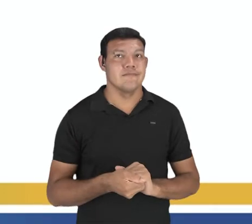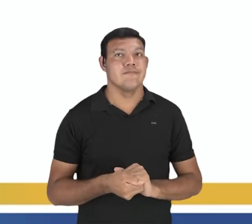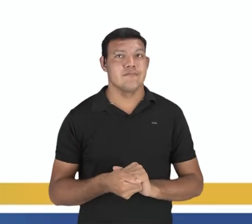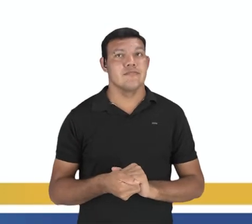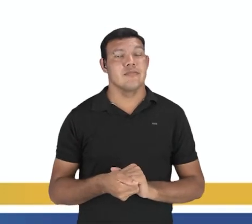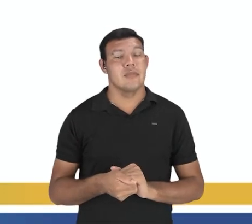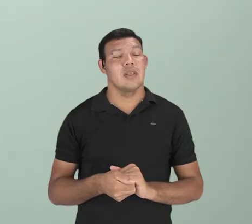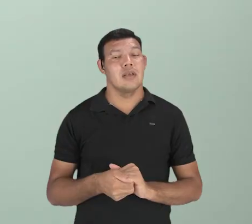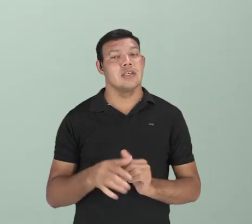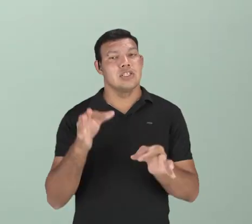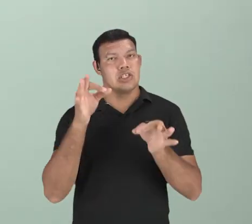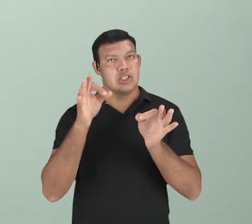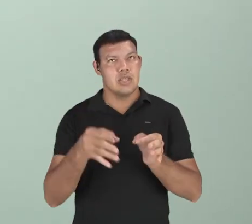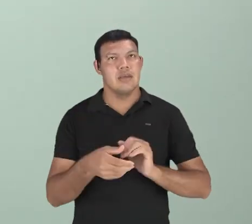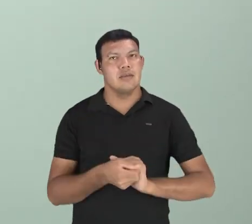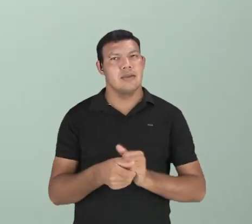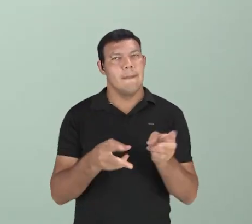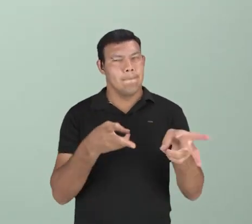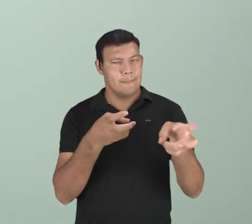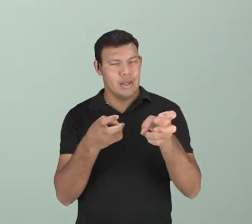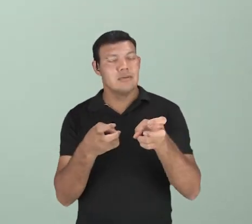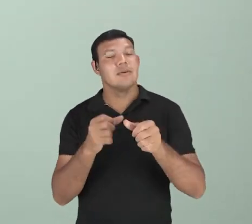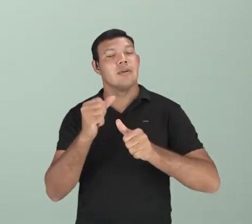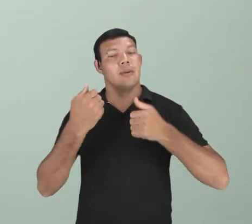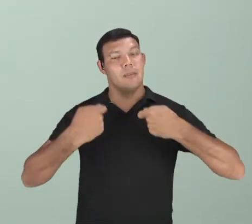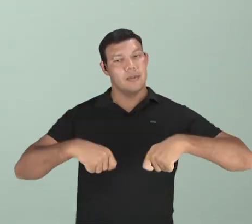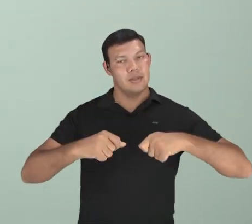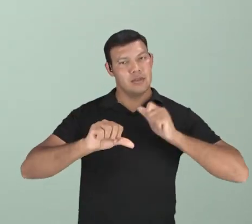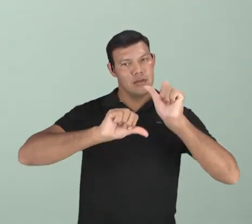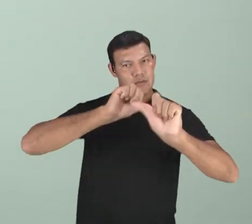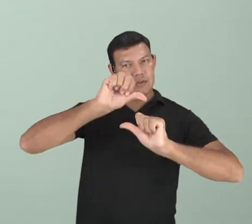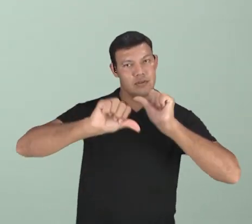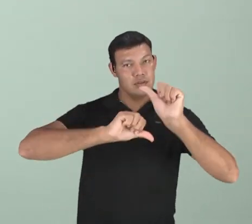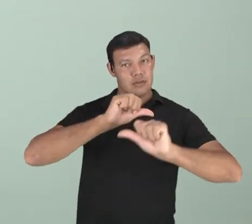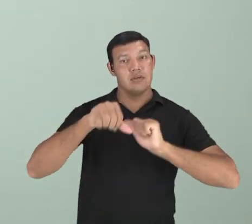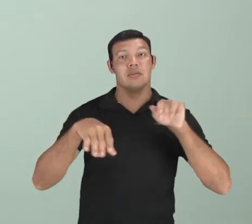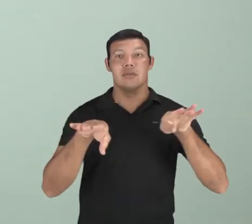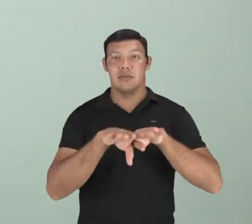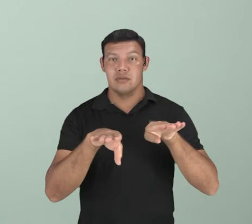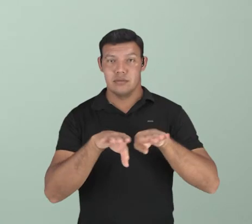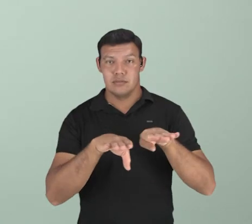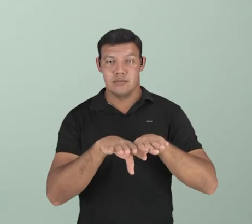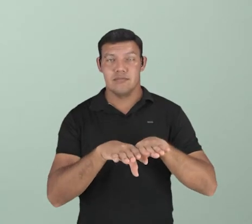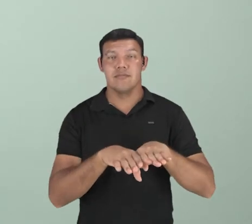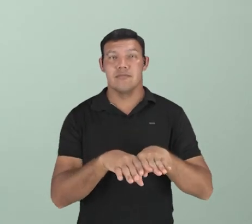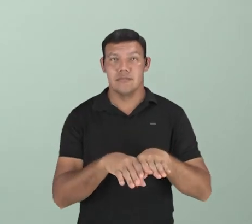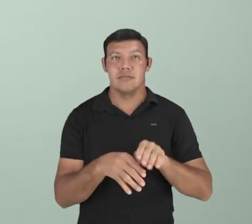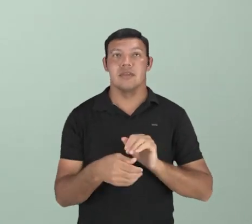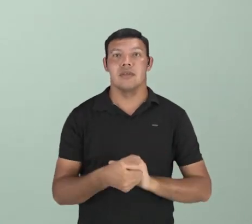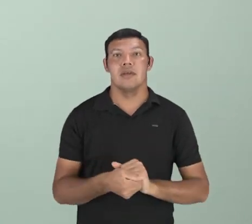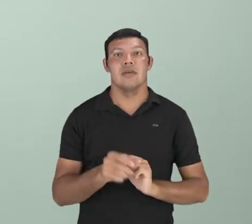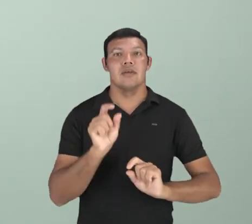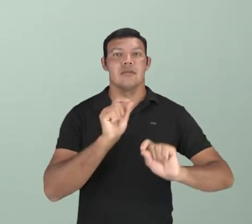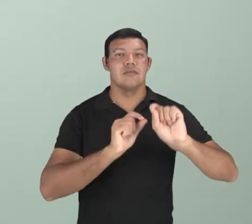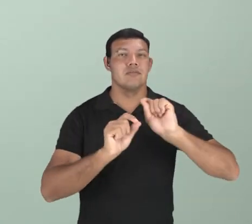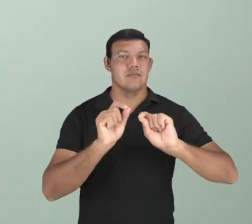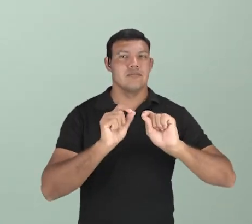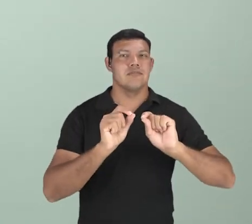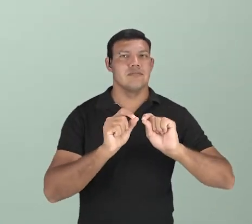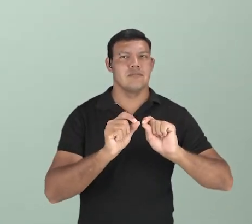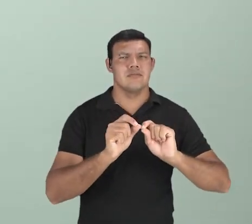as unidades de medida nós percebemos que era necessário fazer a conversão E além disso né a gente conversou aqui